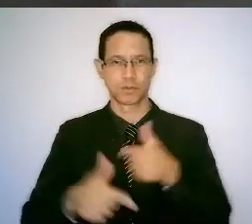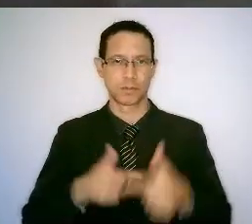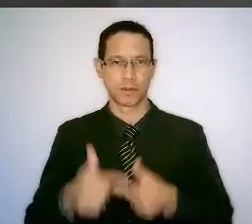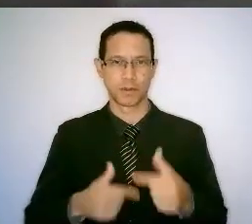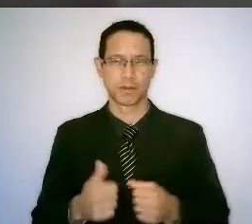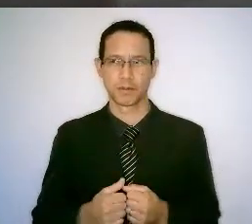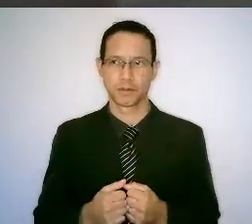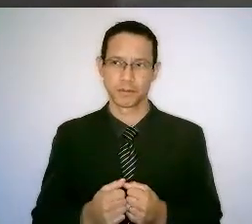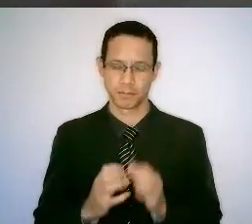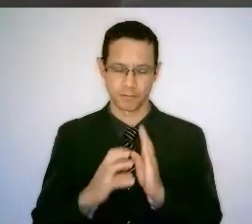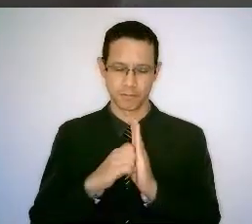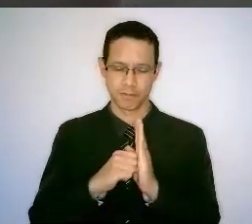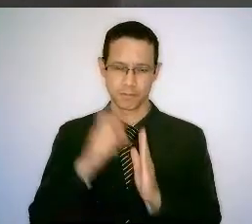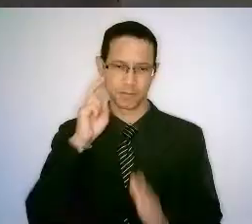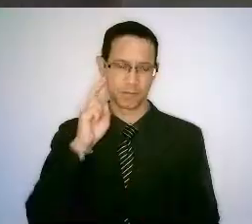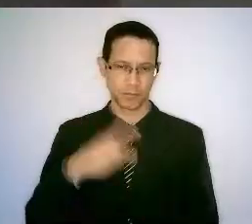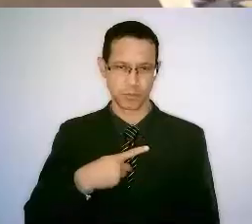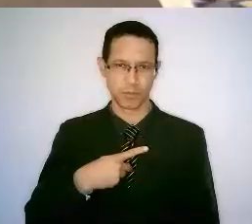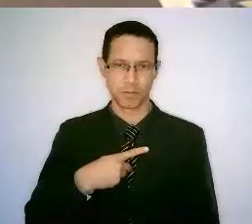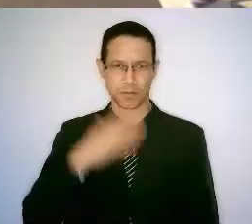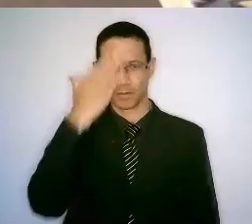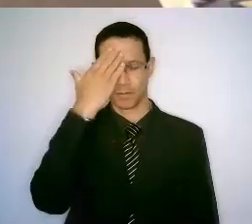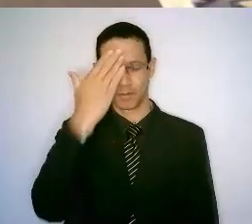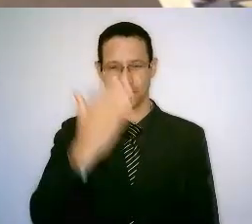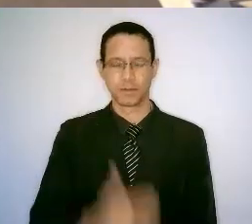meu registro pessoal. Muito obrigado.